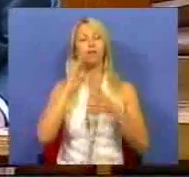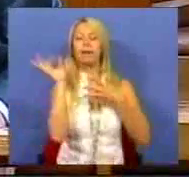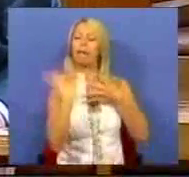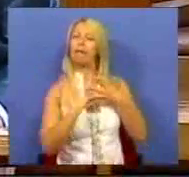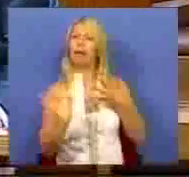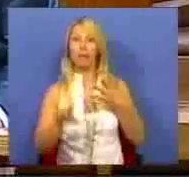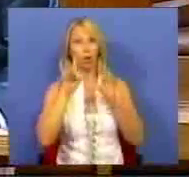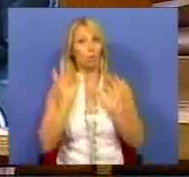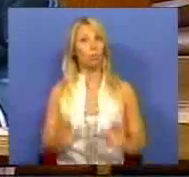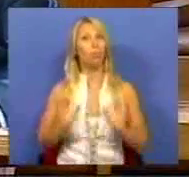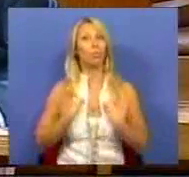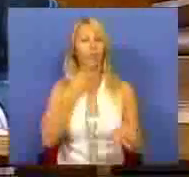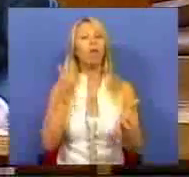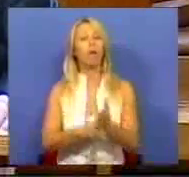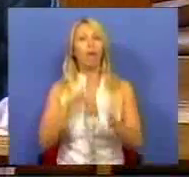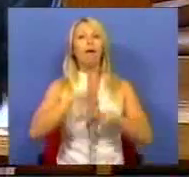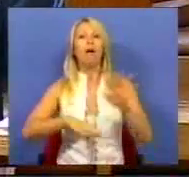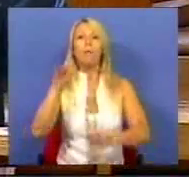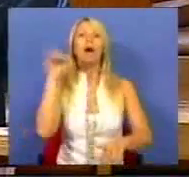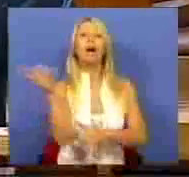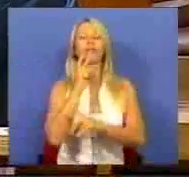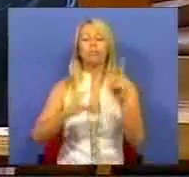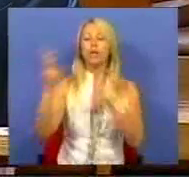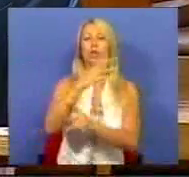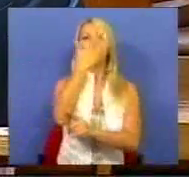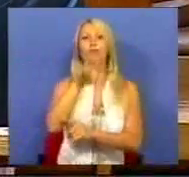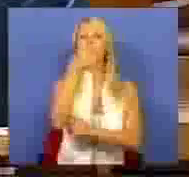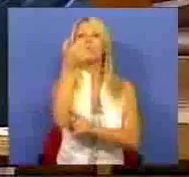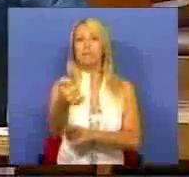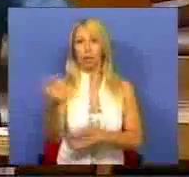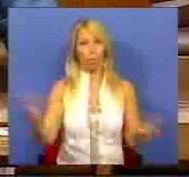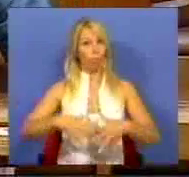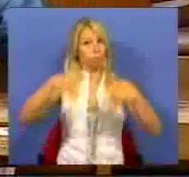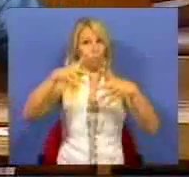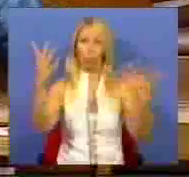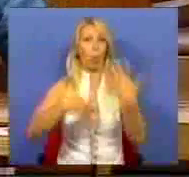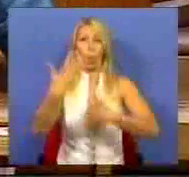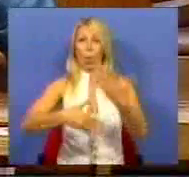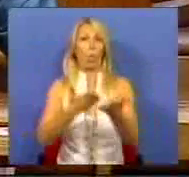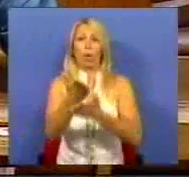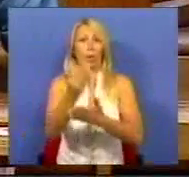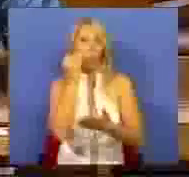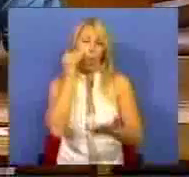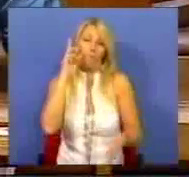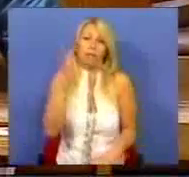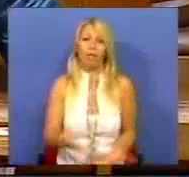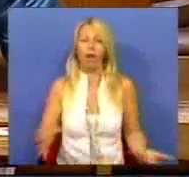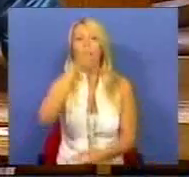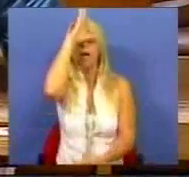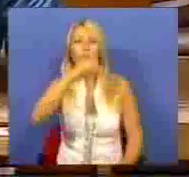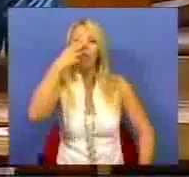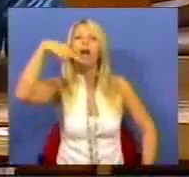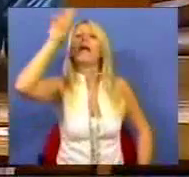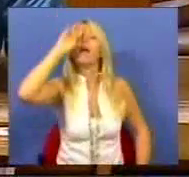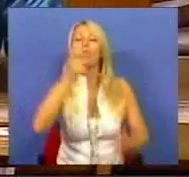realismo, procedemos a uma revisão do crescimento para 1,5%. O crescimento continua, como se vê. O Governo enganou-se